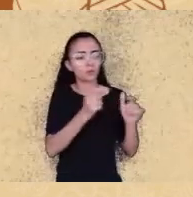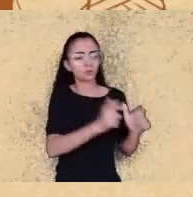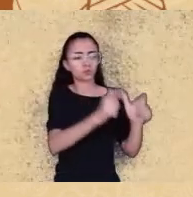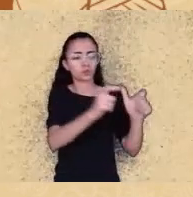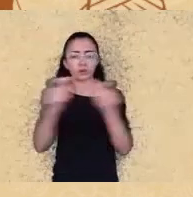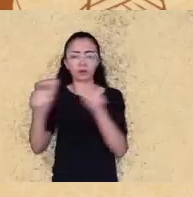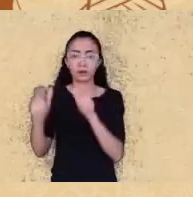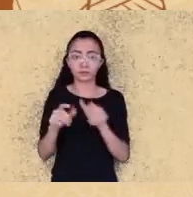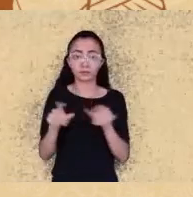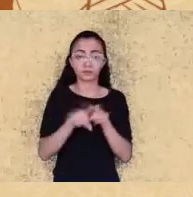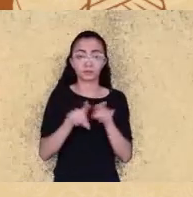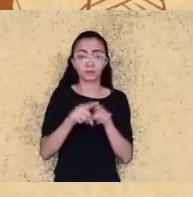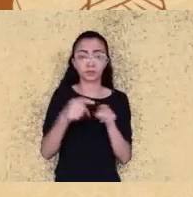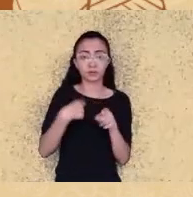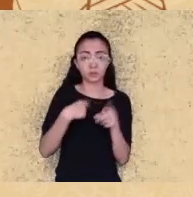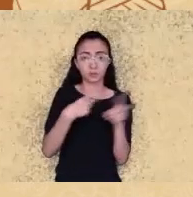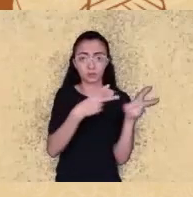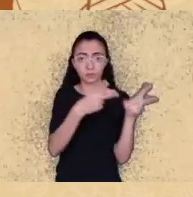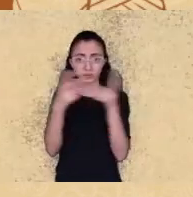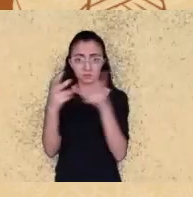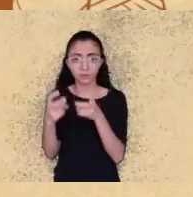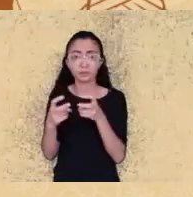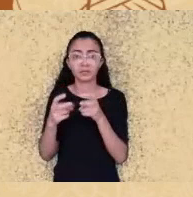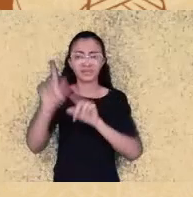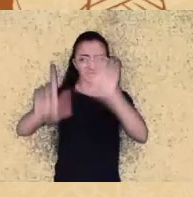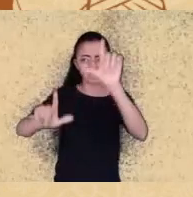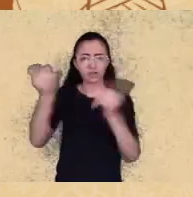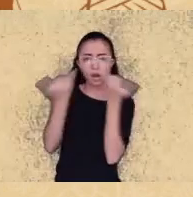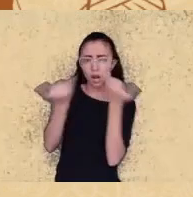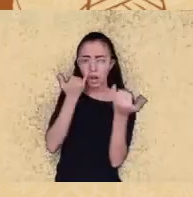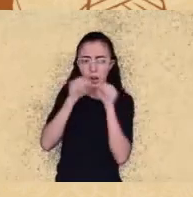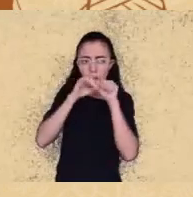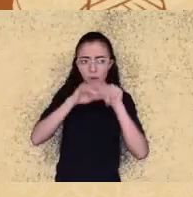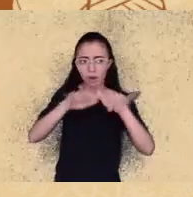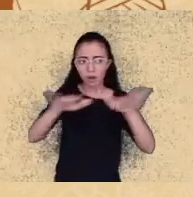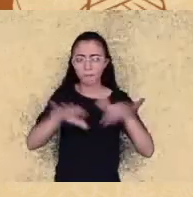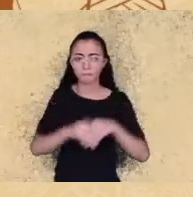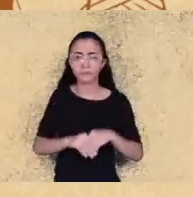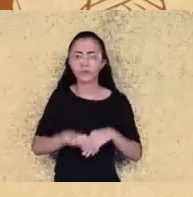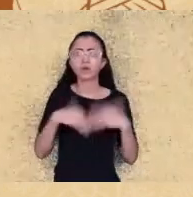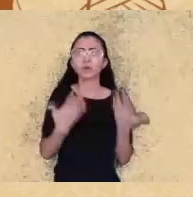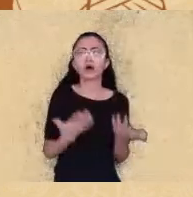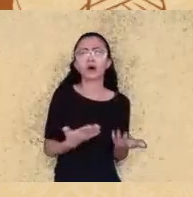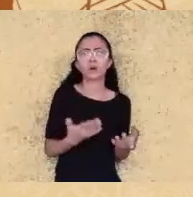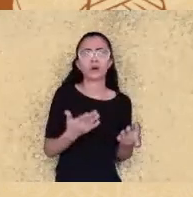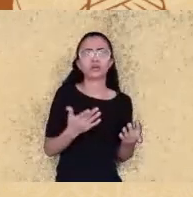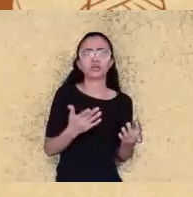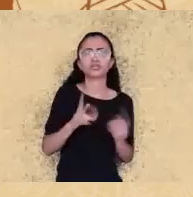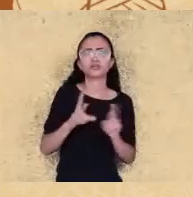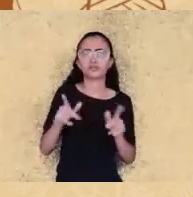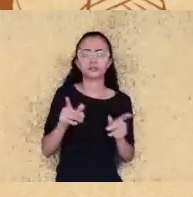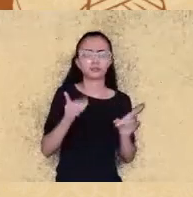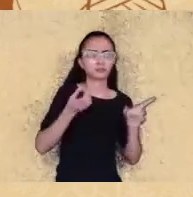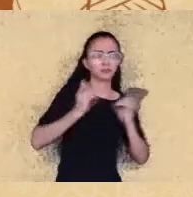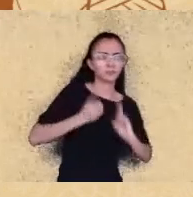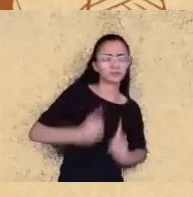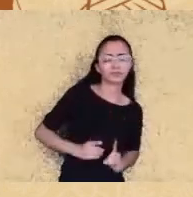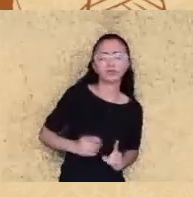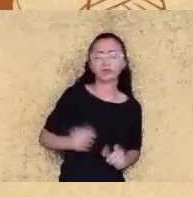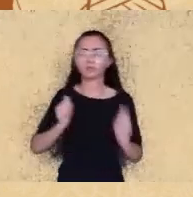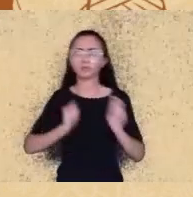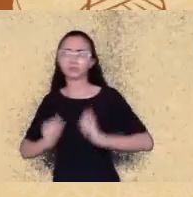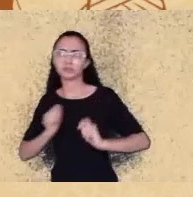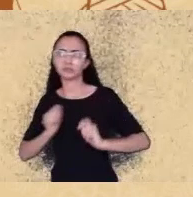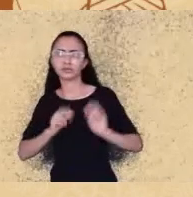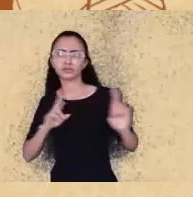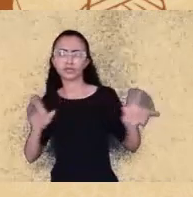interessante, que a mídia reproduz muito, a pessoa saber qual é a diferença de uma depressão para uma ansiedade, por exemplo. Né? Coisas bem